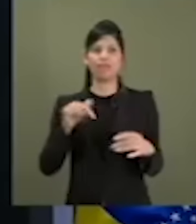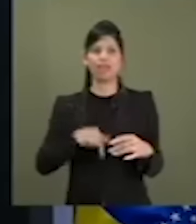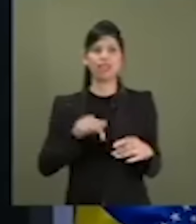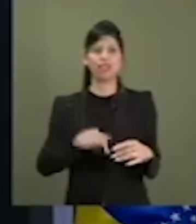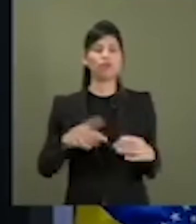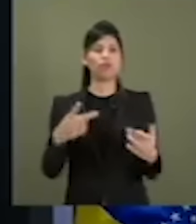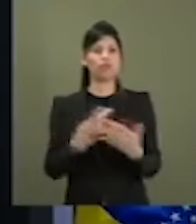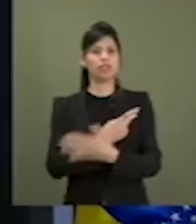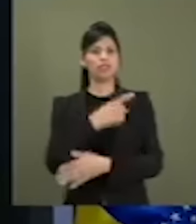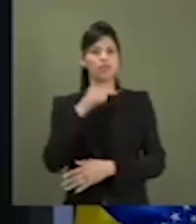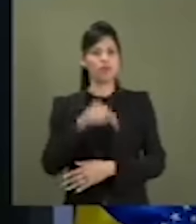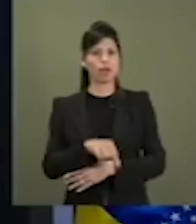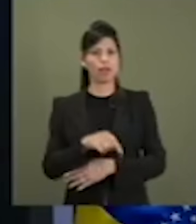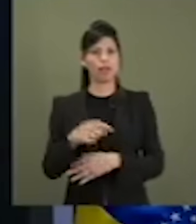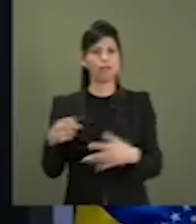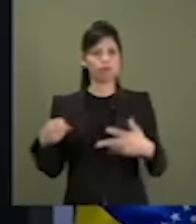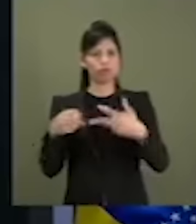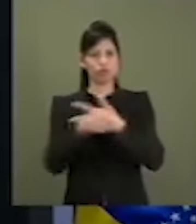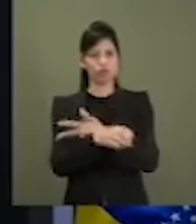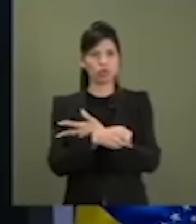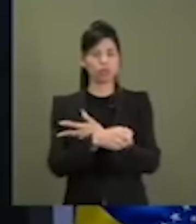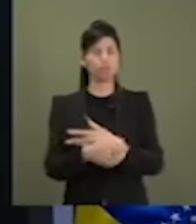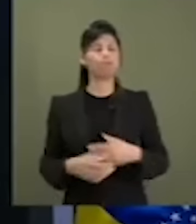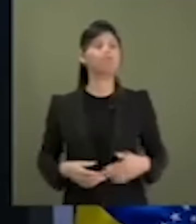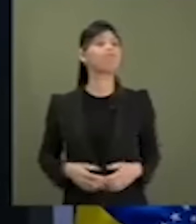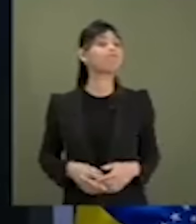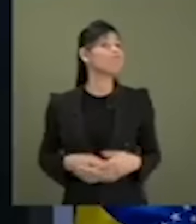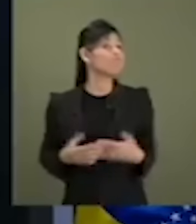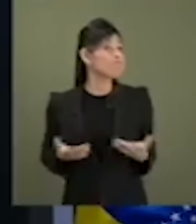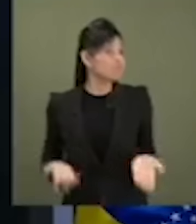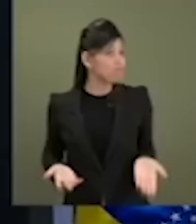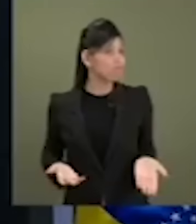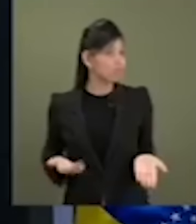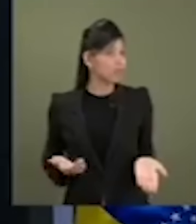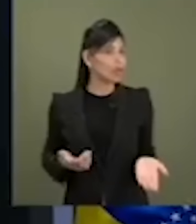Agora, senhor presidente, golpe de Estado.